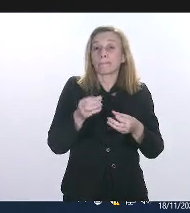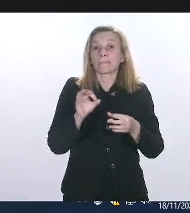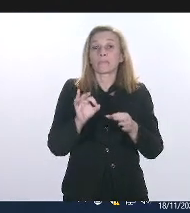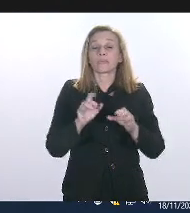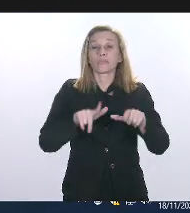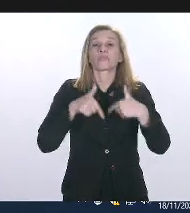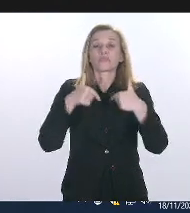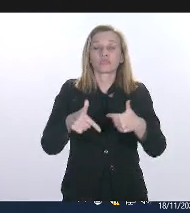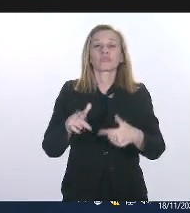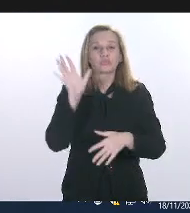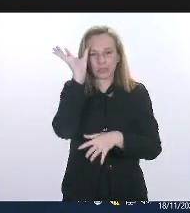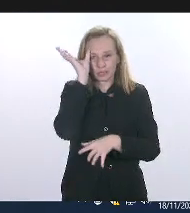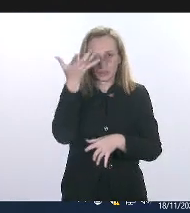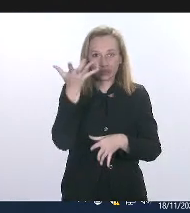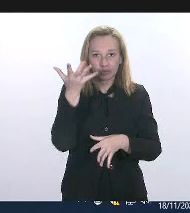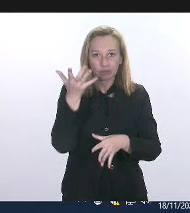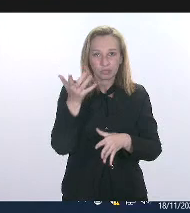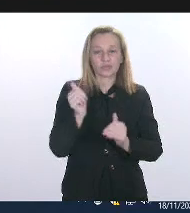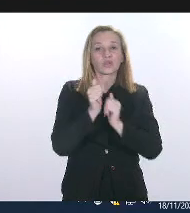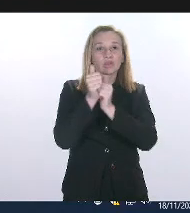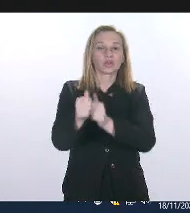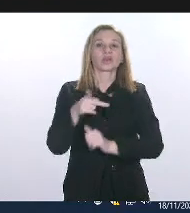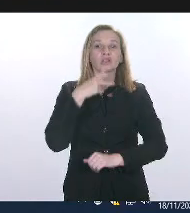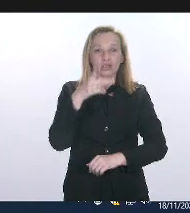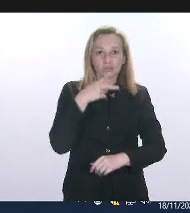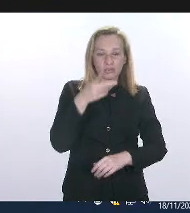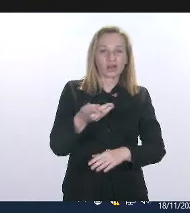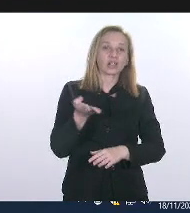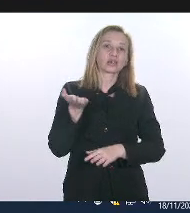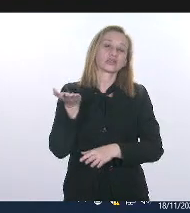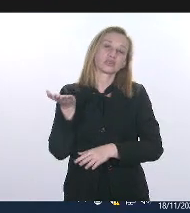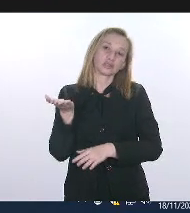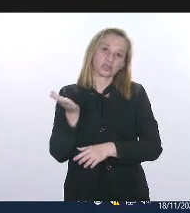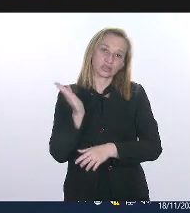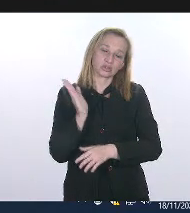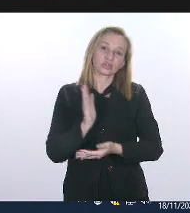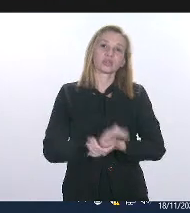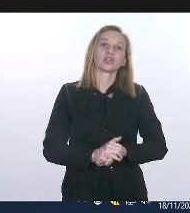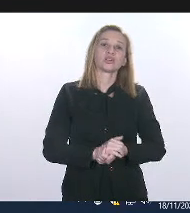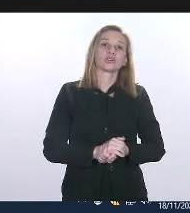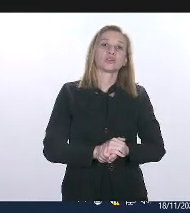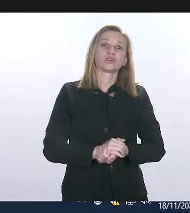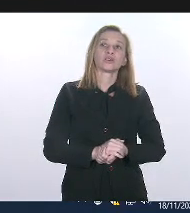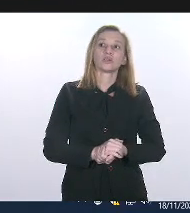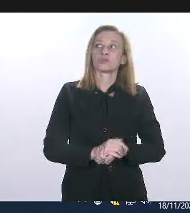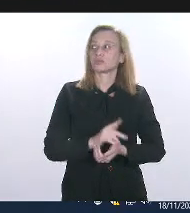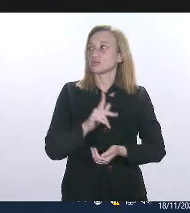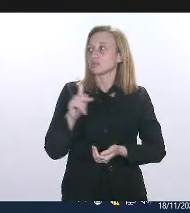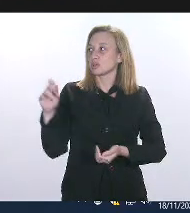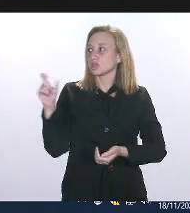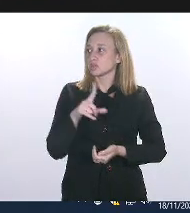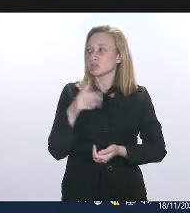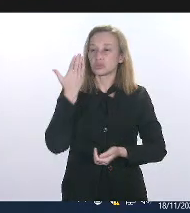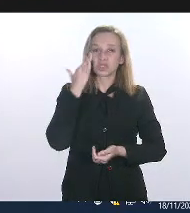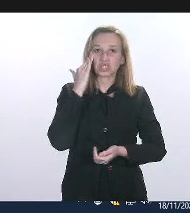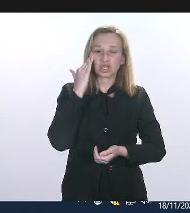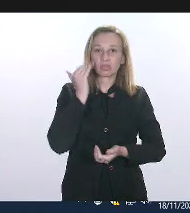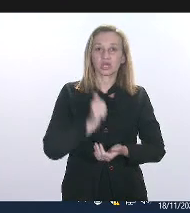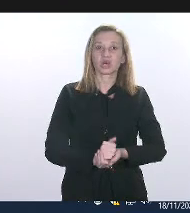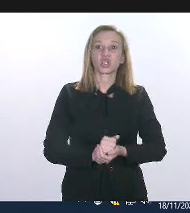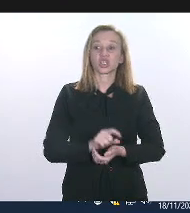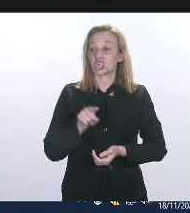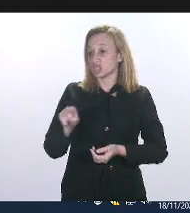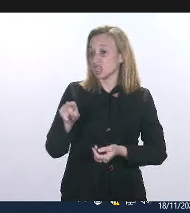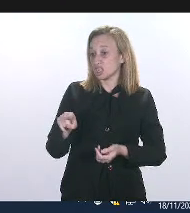problema, seguindo a linha aí das falas anteriores, destacando a convergência aí entre Novo e PSOL nesse entendimento de que isso